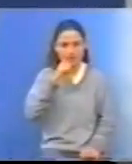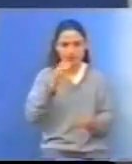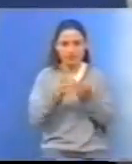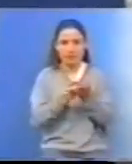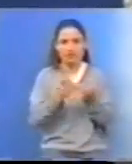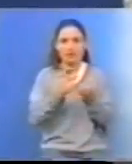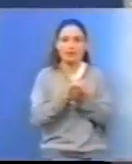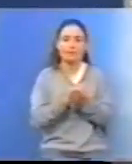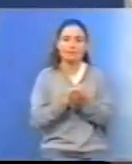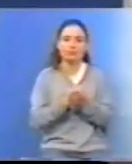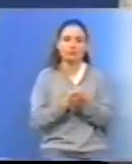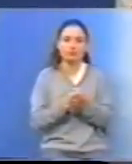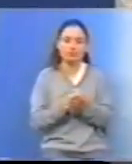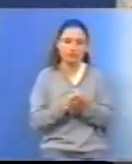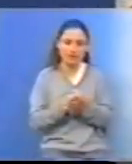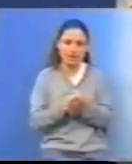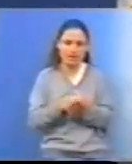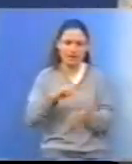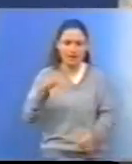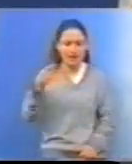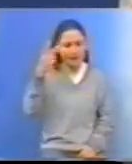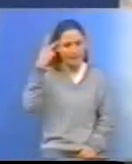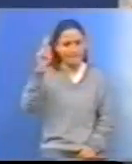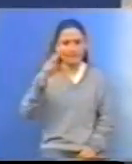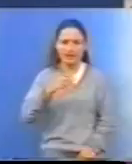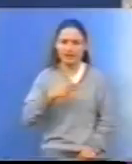tem uma que se entrega, vai e faz.